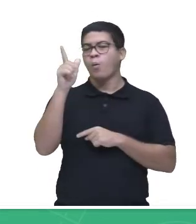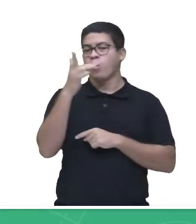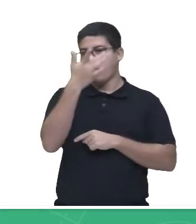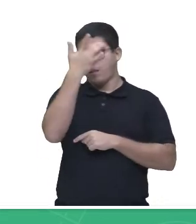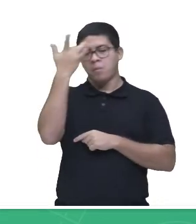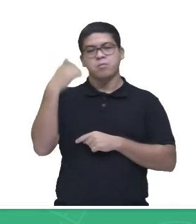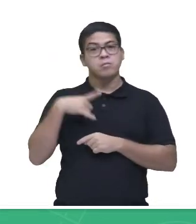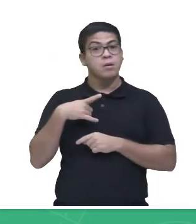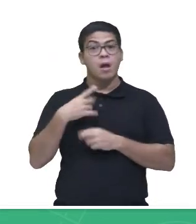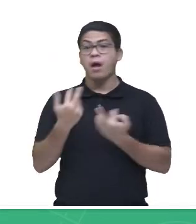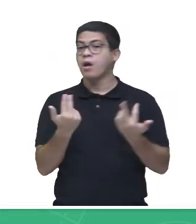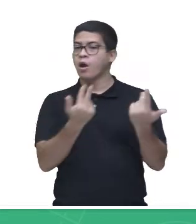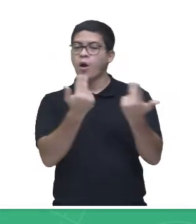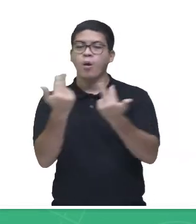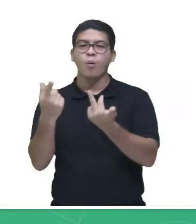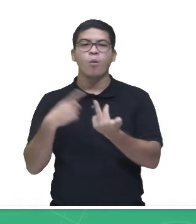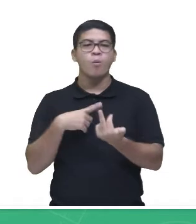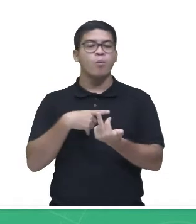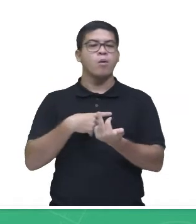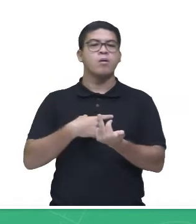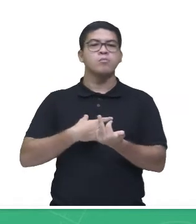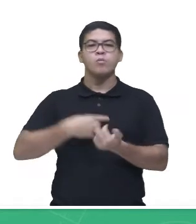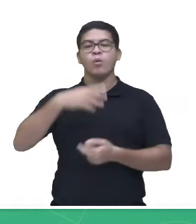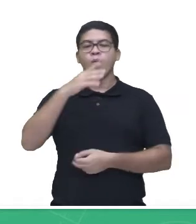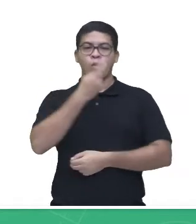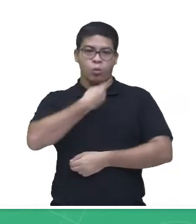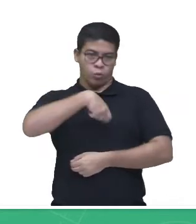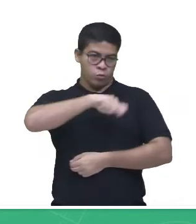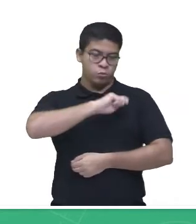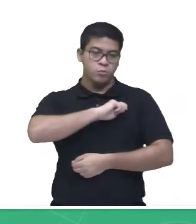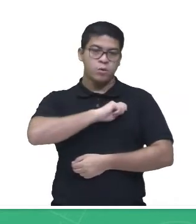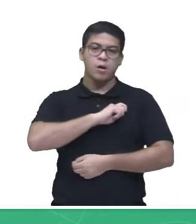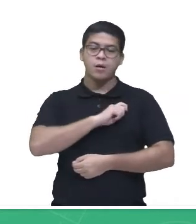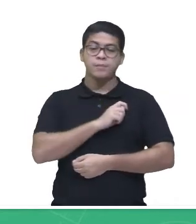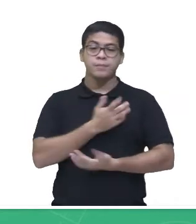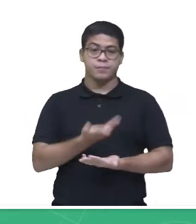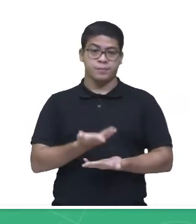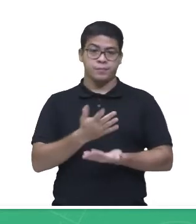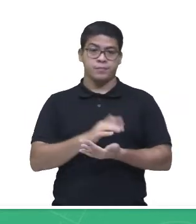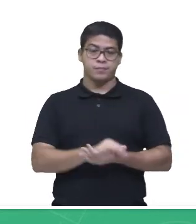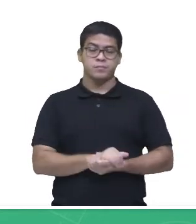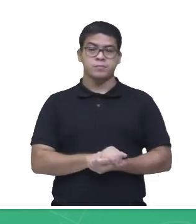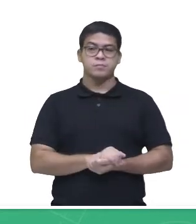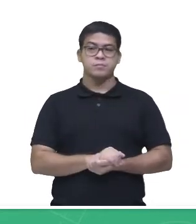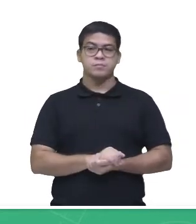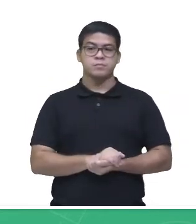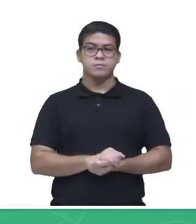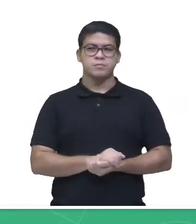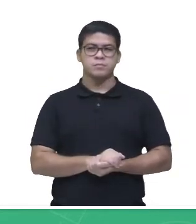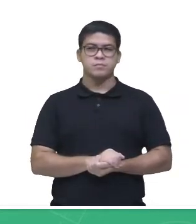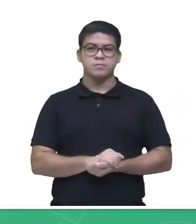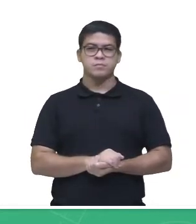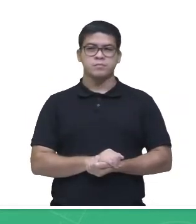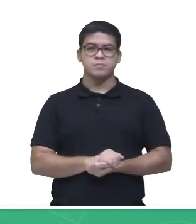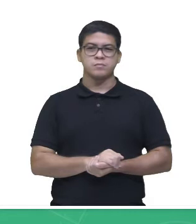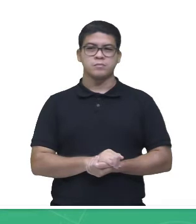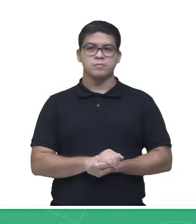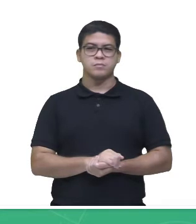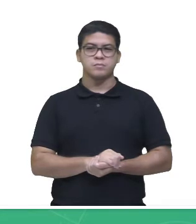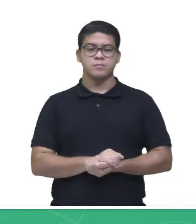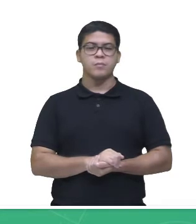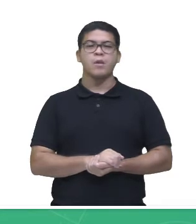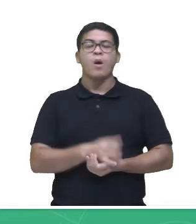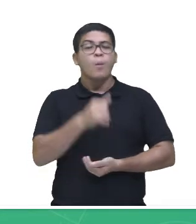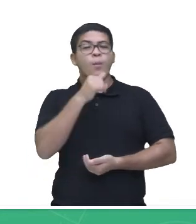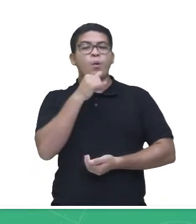Eu tenho, por exemplo, o verbo fazer. Na língua portuguesa, eu digo fazido, estranho, né? Chega, dói aqui no ouvido da